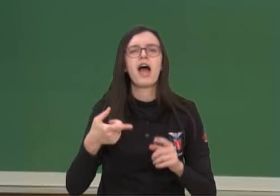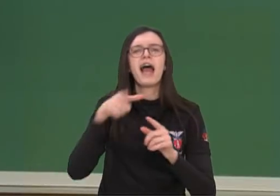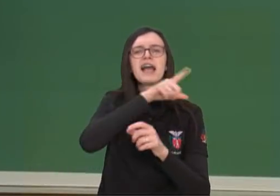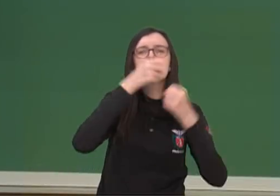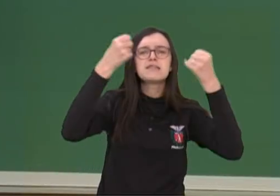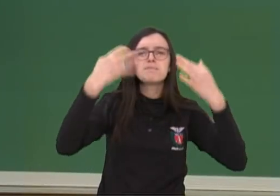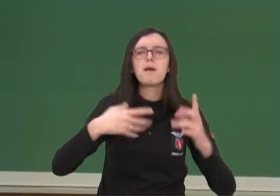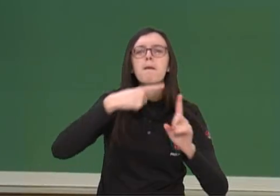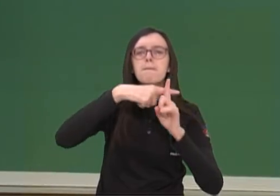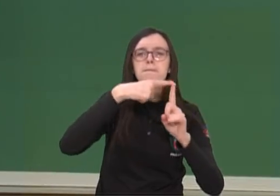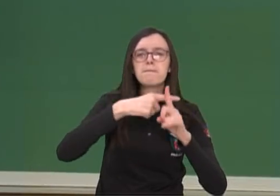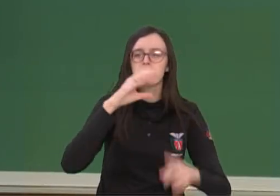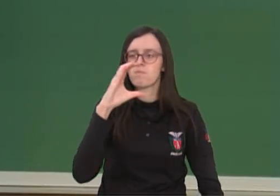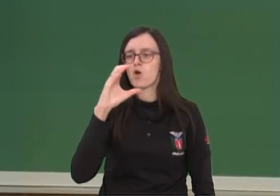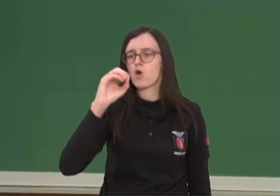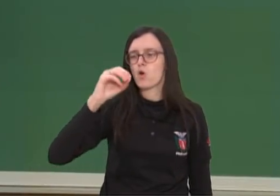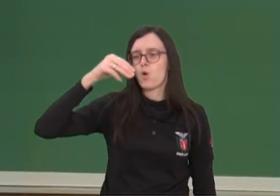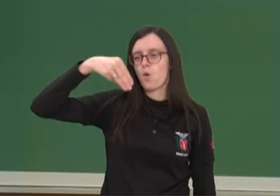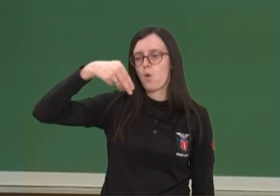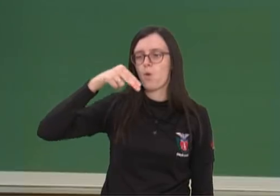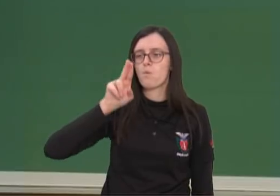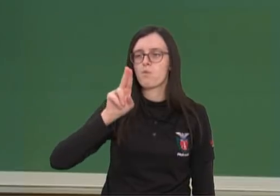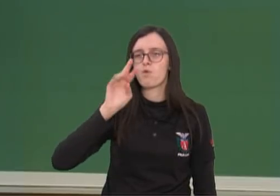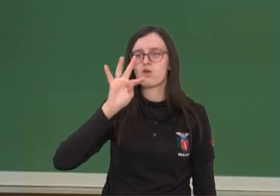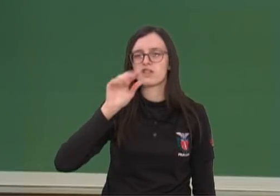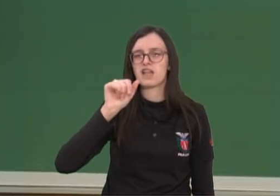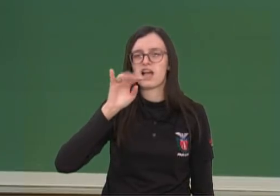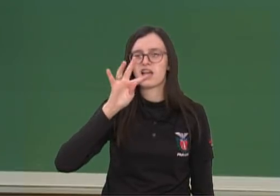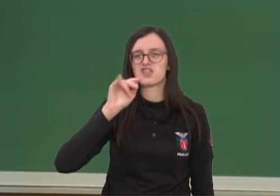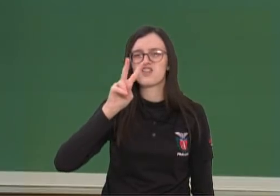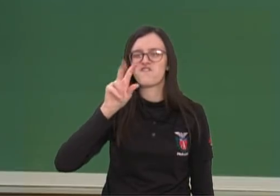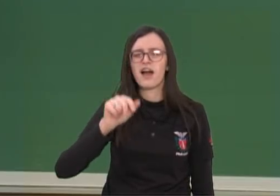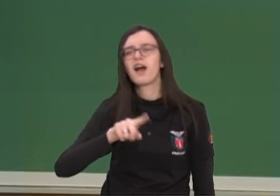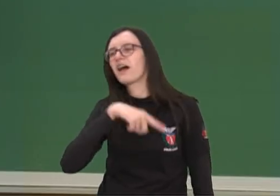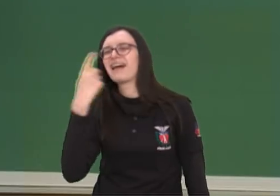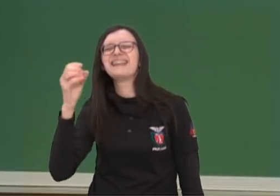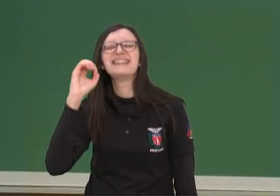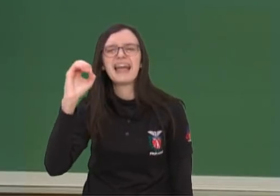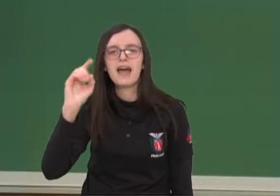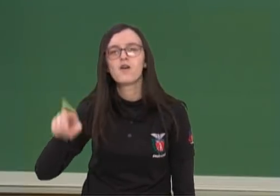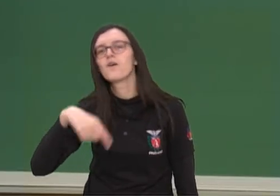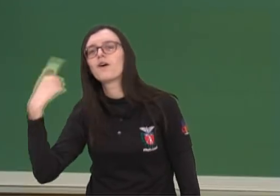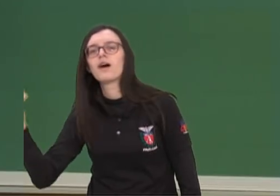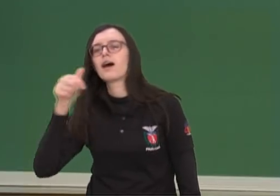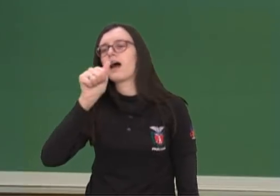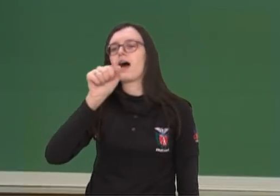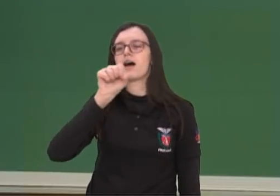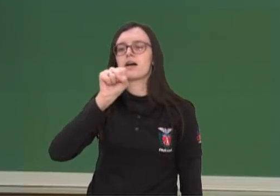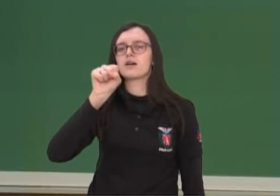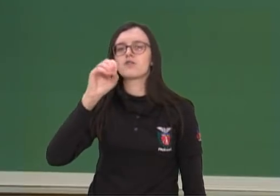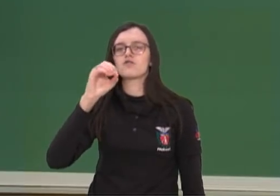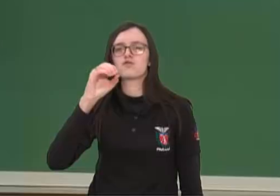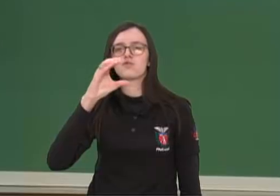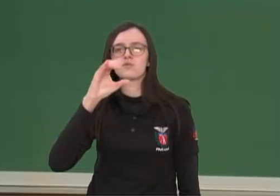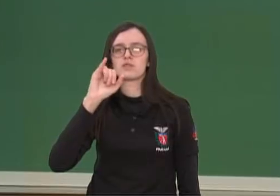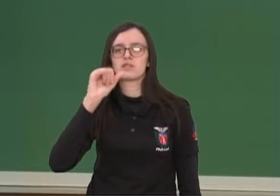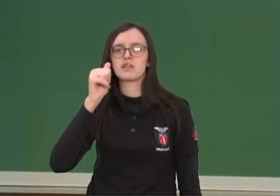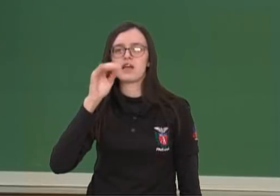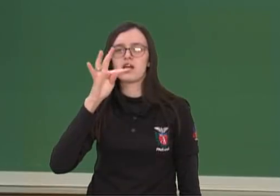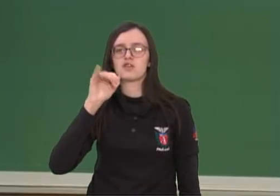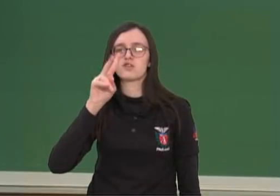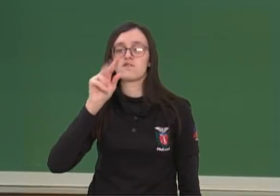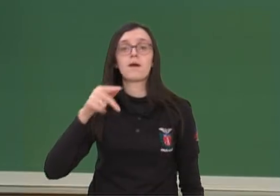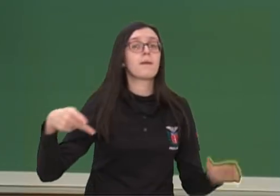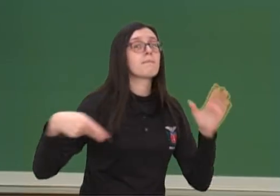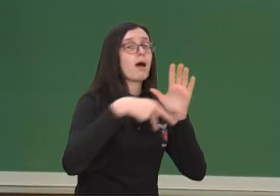comutativa do elemento neutro sendo zero e associativa não vale para subtração,